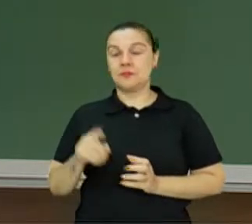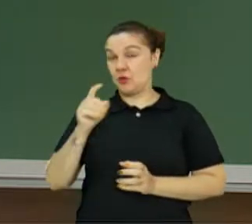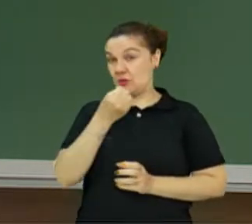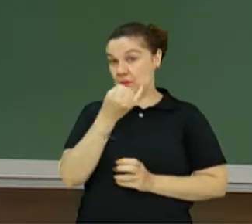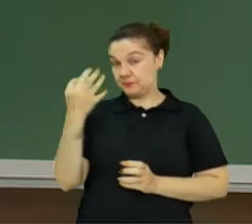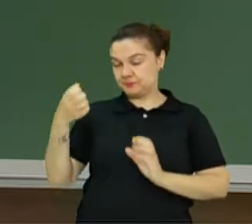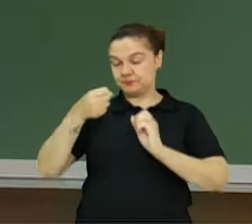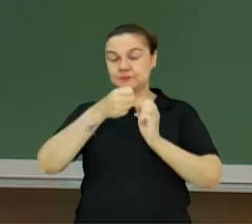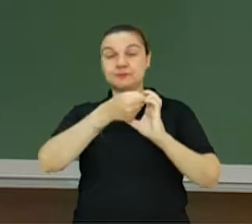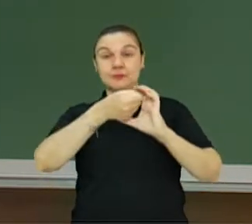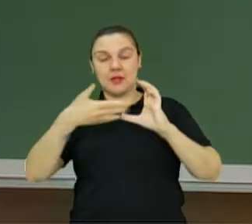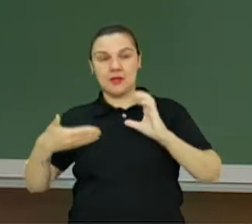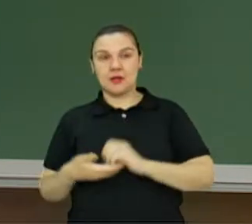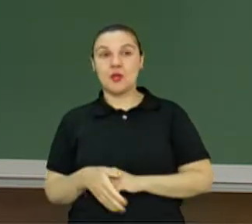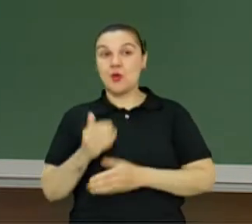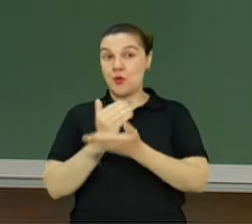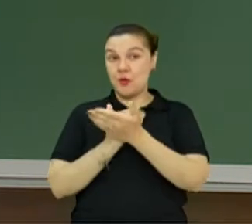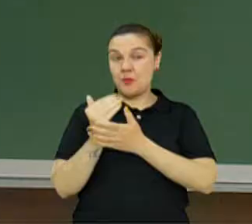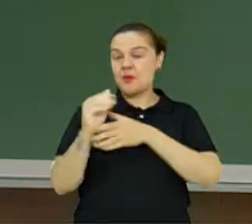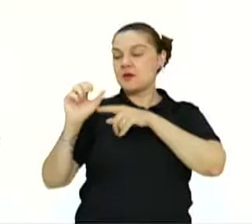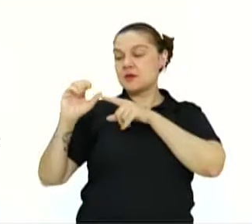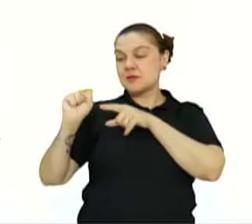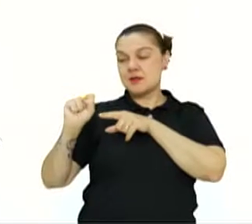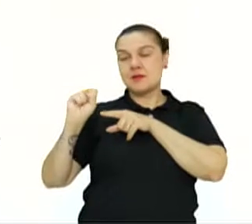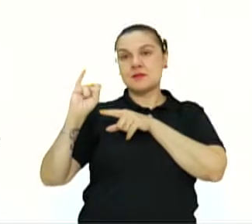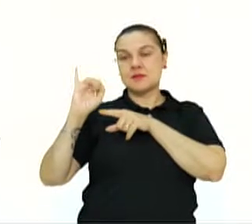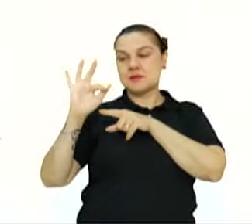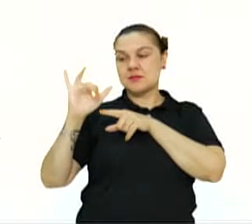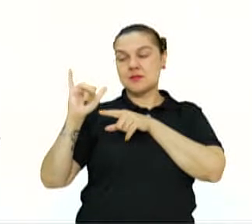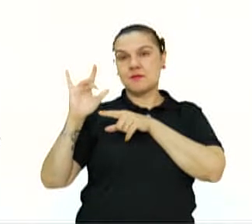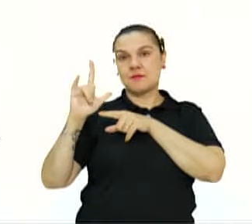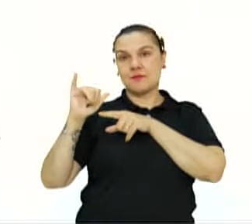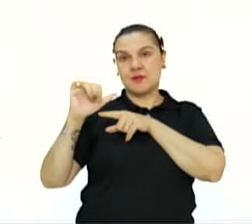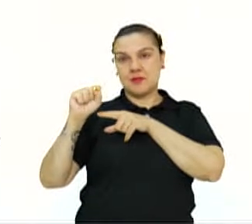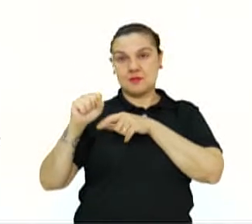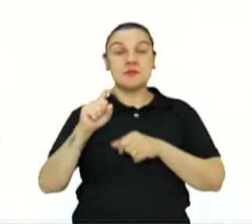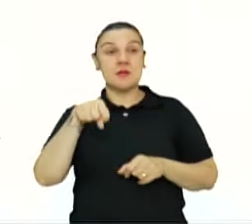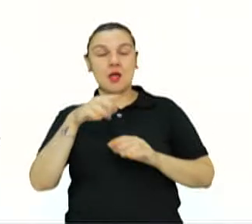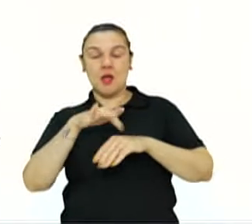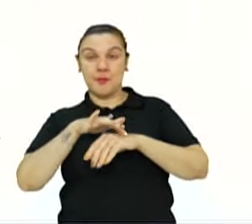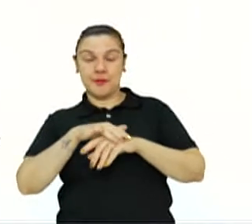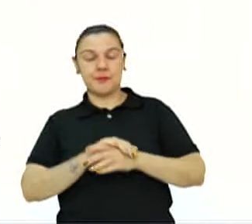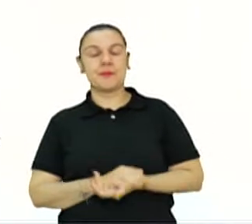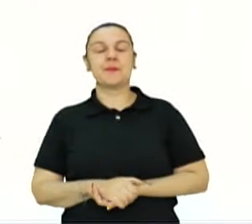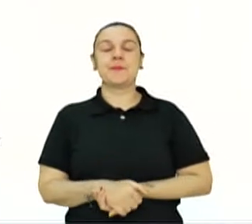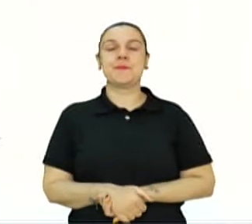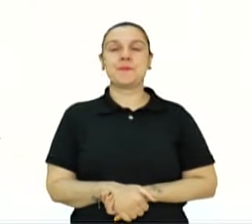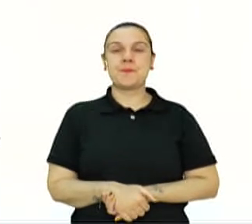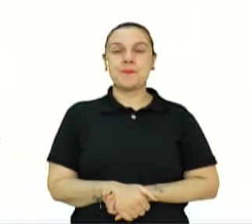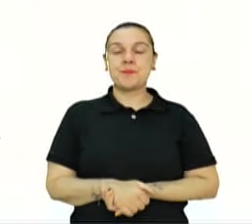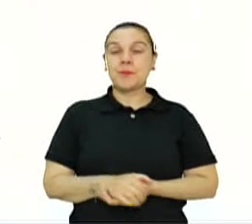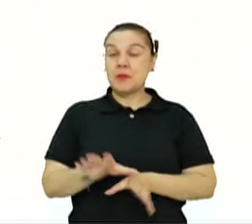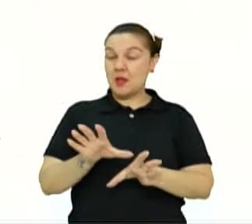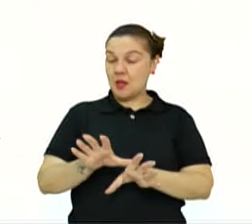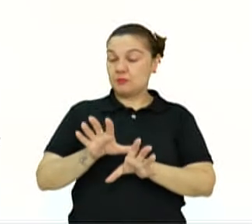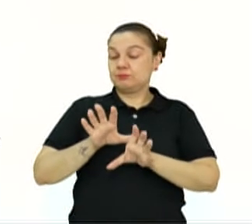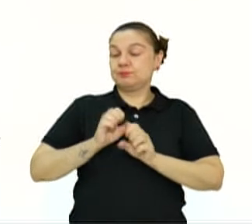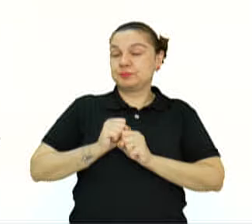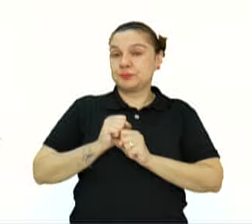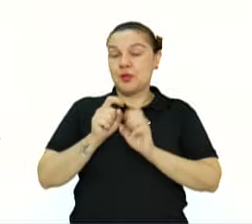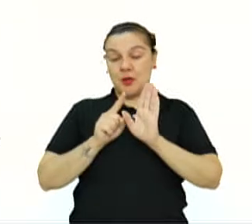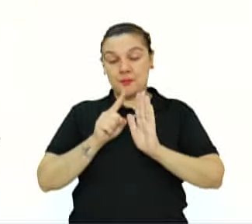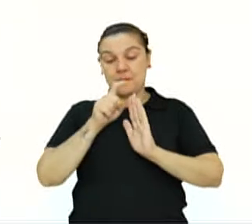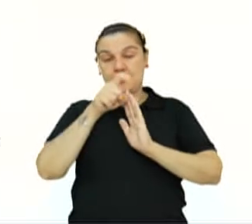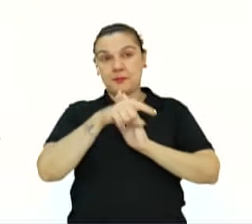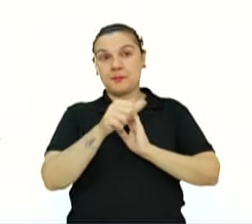características delas. Começando pela sífilis. A sífilis é uma doença que é causada por uma